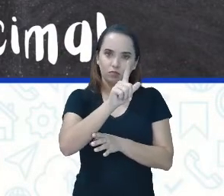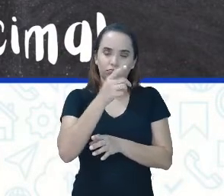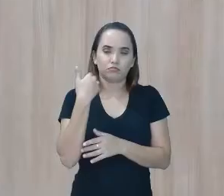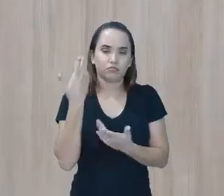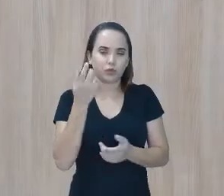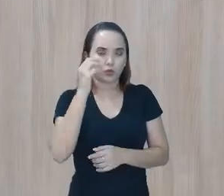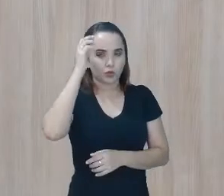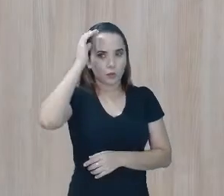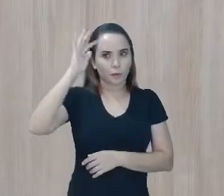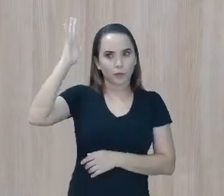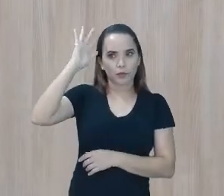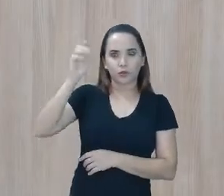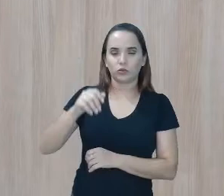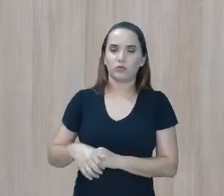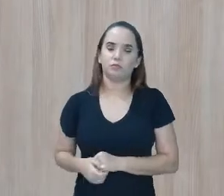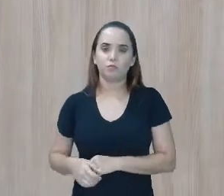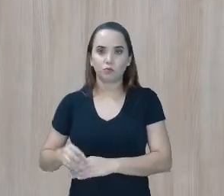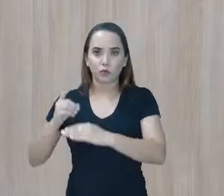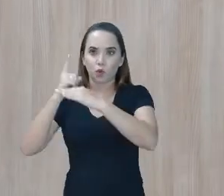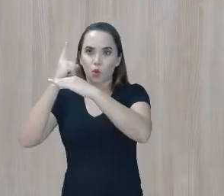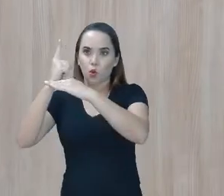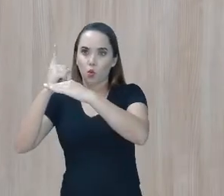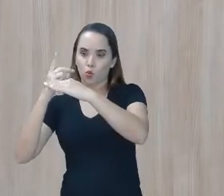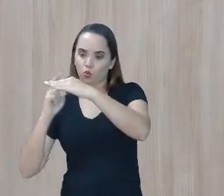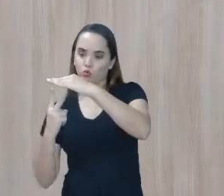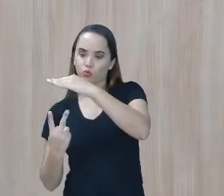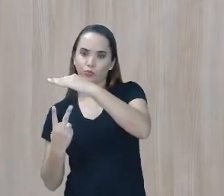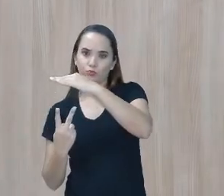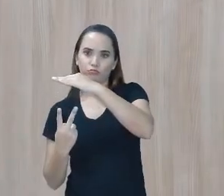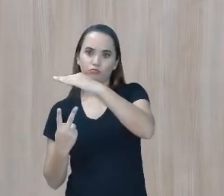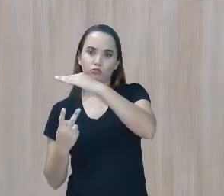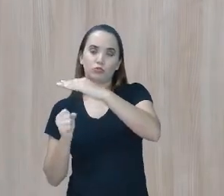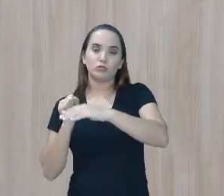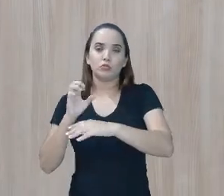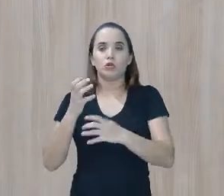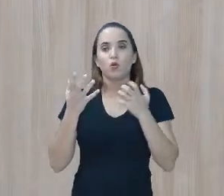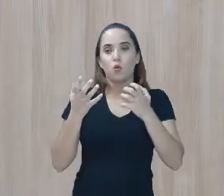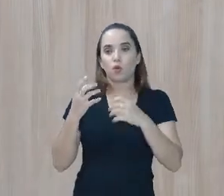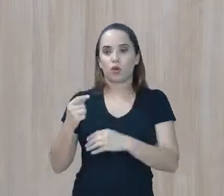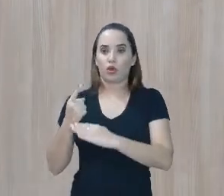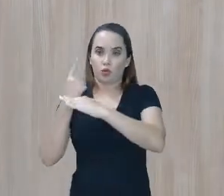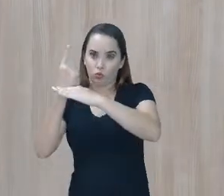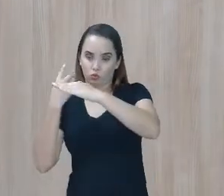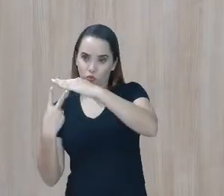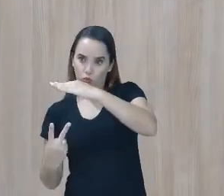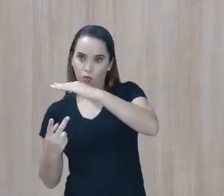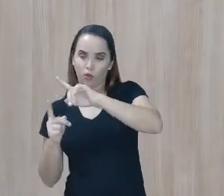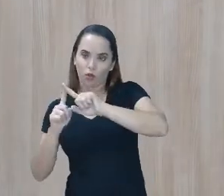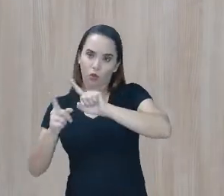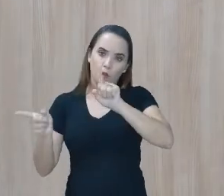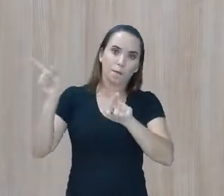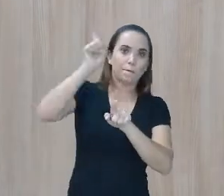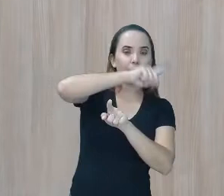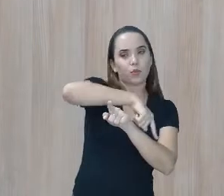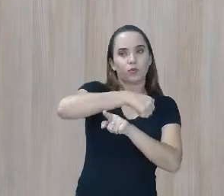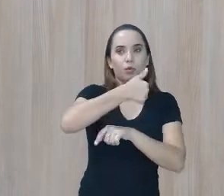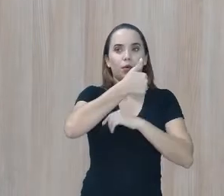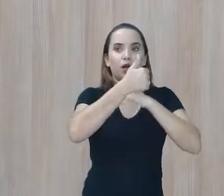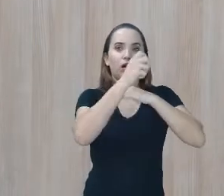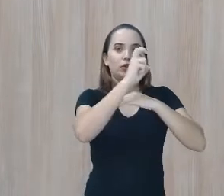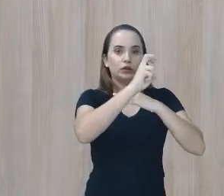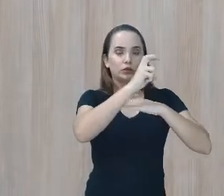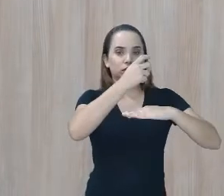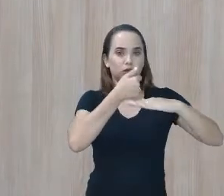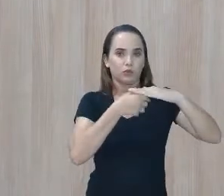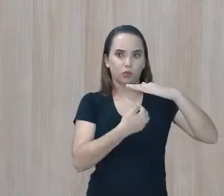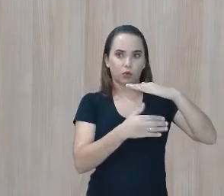imagina a fração 1 sobre 2. Se eu quero transformar uma fração ordinária em uma fração decimal, lembra que o